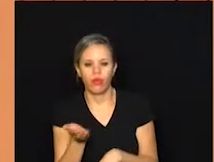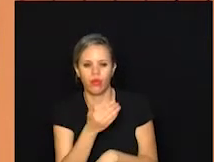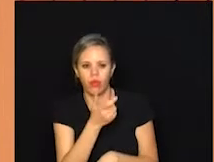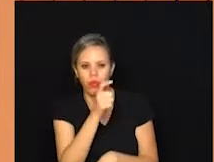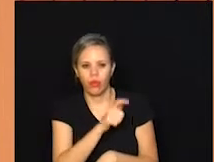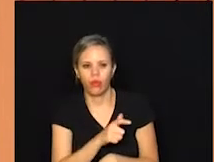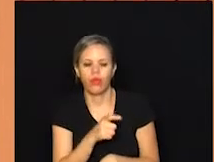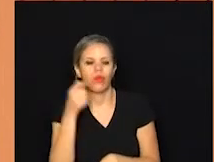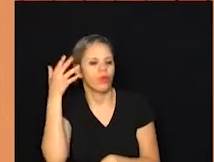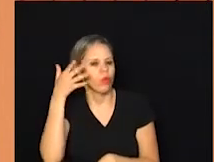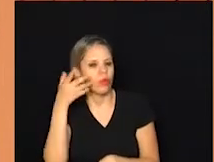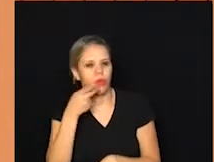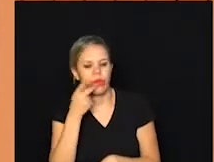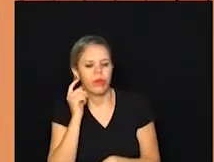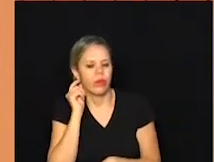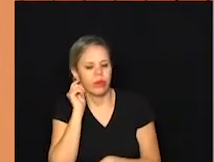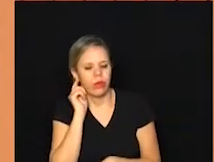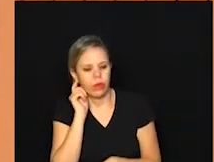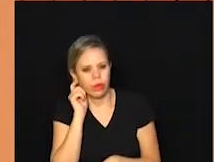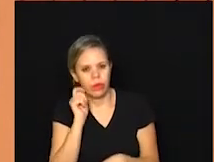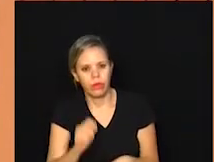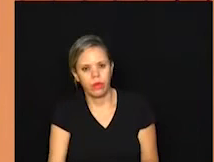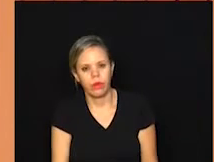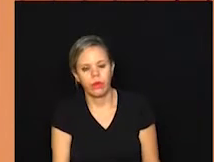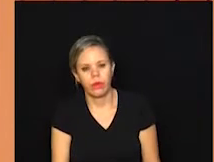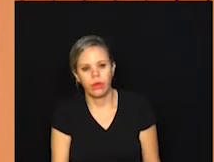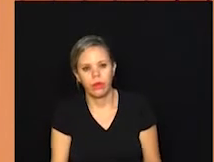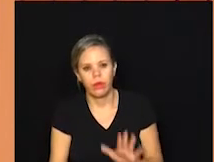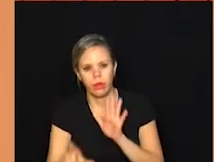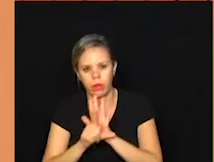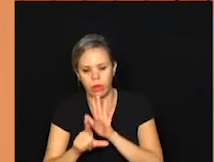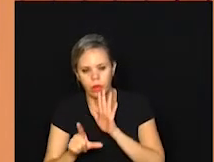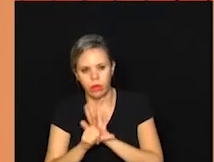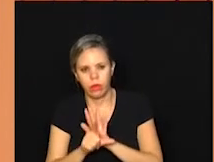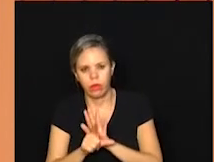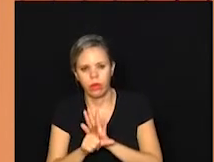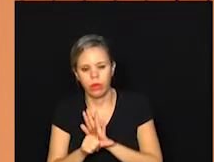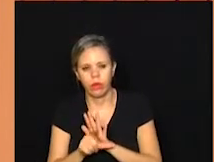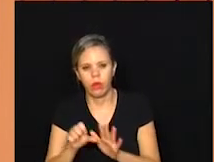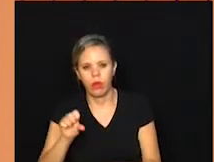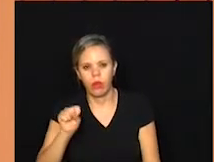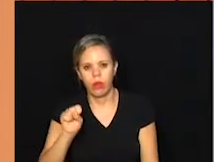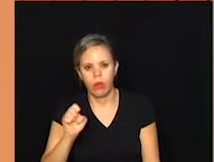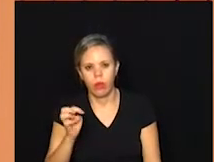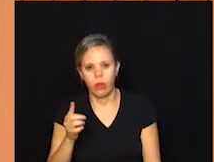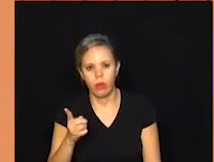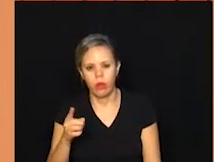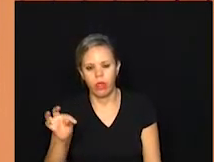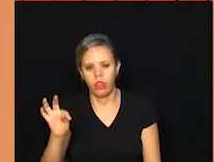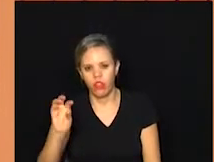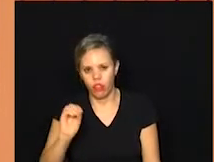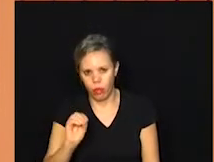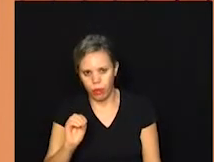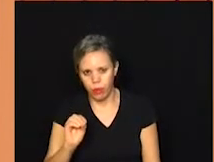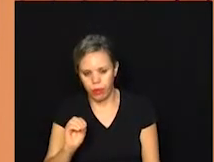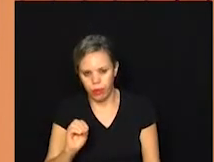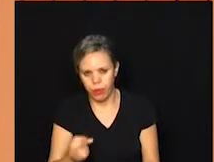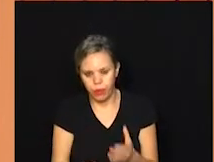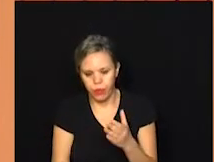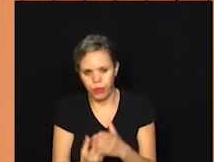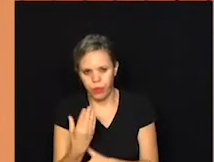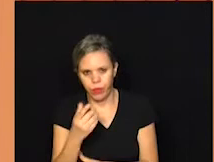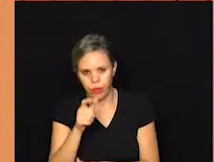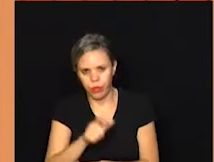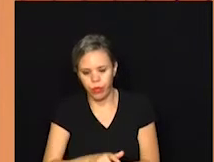sobre o nome. Sobre a lei do Sebastião Arcanjo, né? Que ele que criou, né?